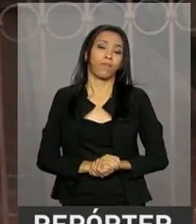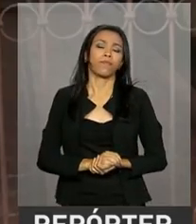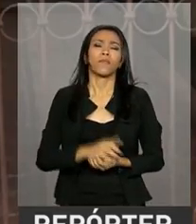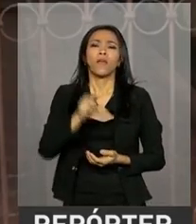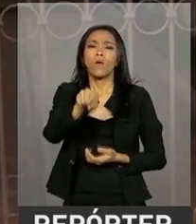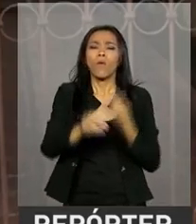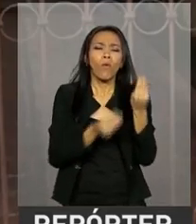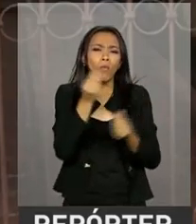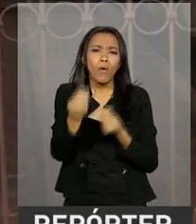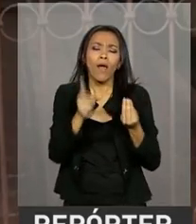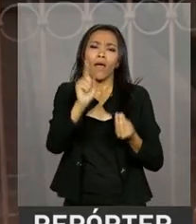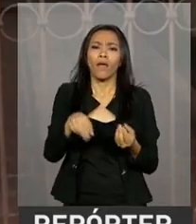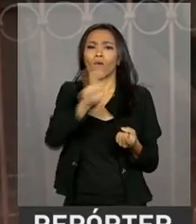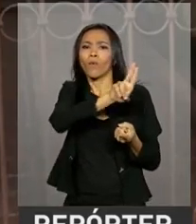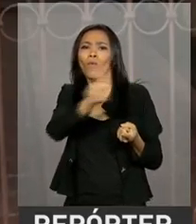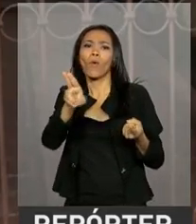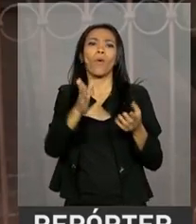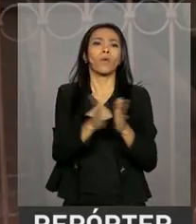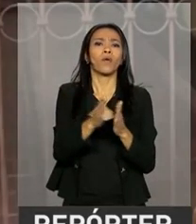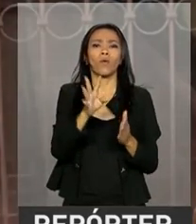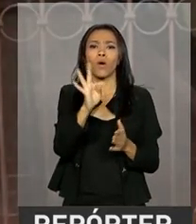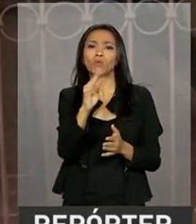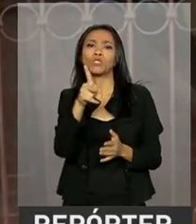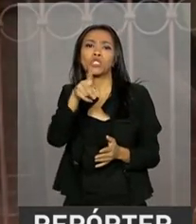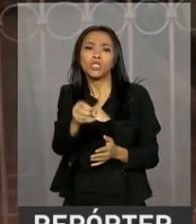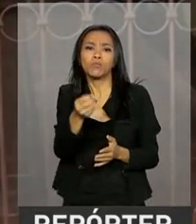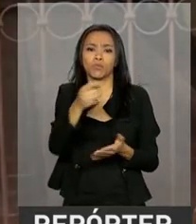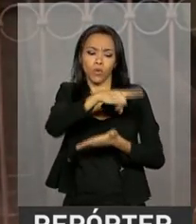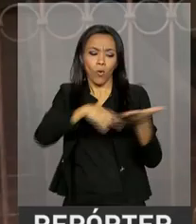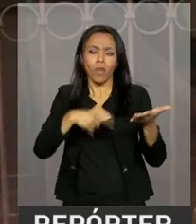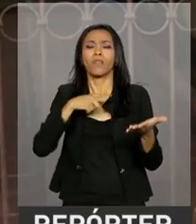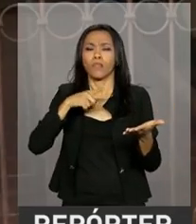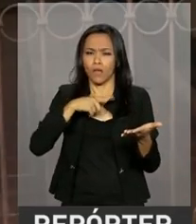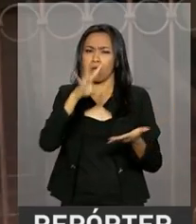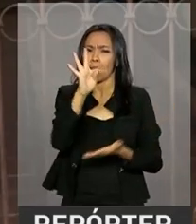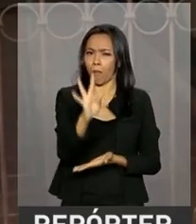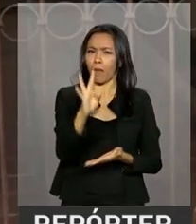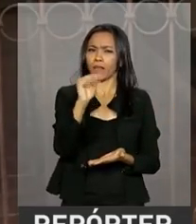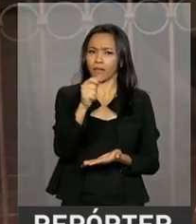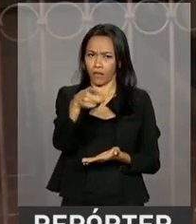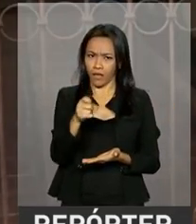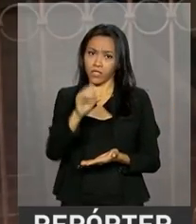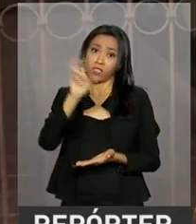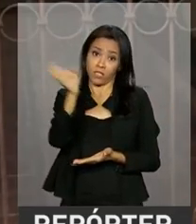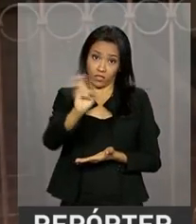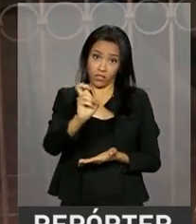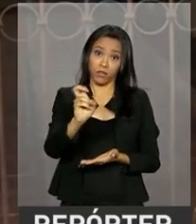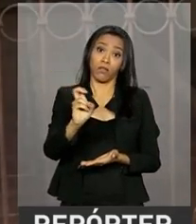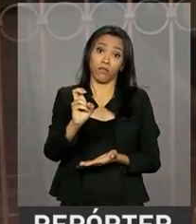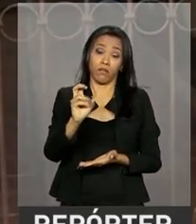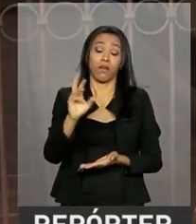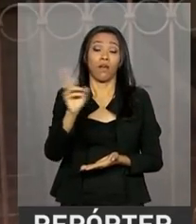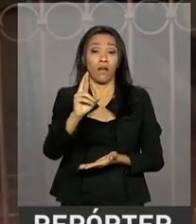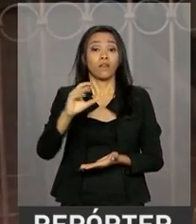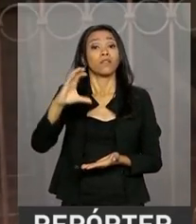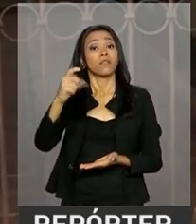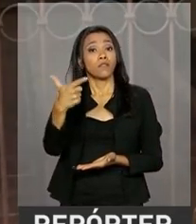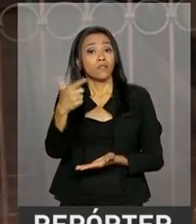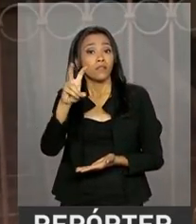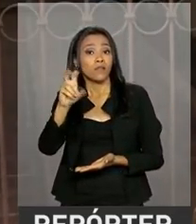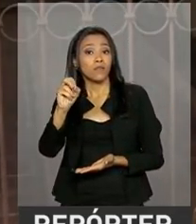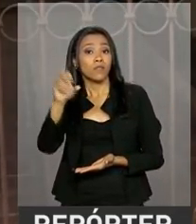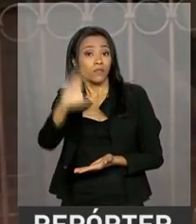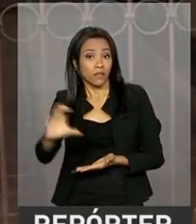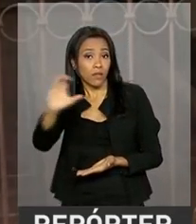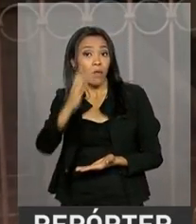a busca feita pelo nome o tipo de documento e os correios cobram uma taxa de 5 reais e 50 centavos para entregar o documento a